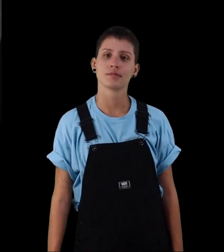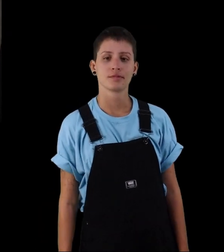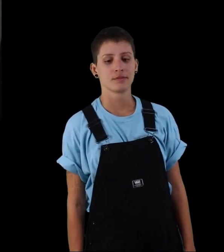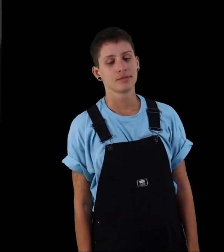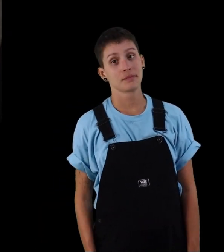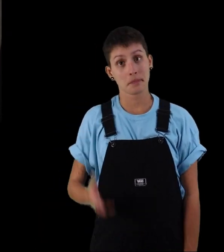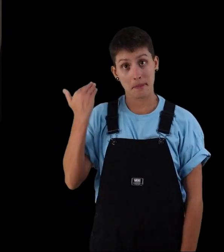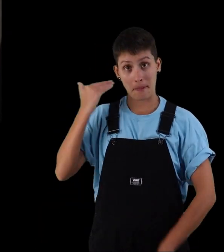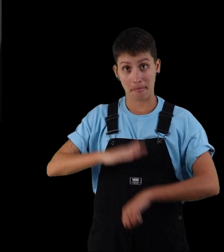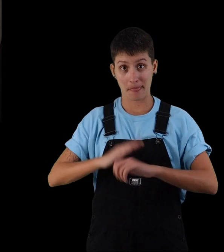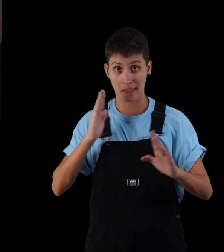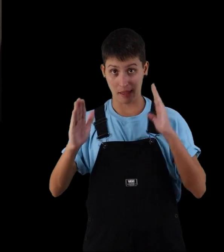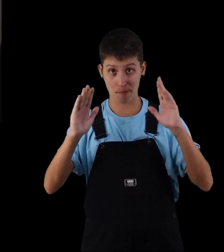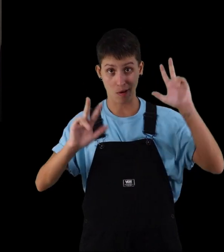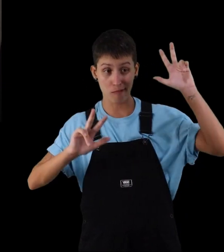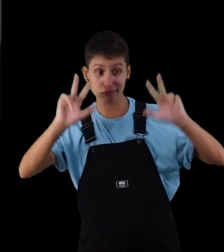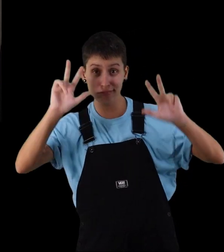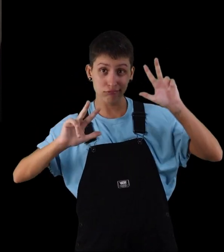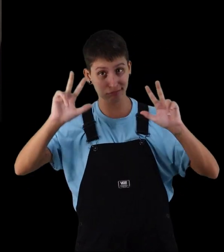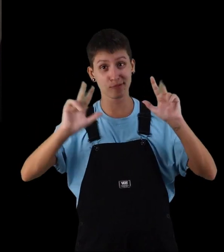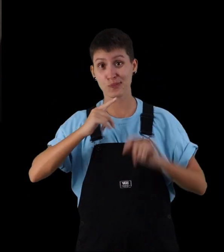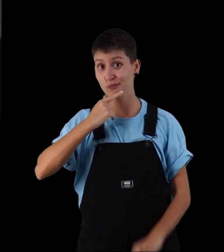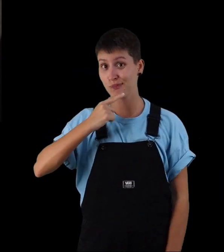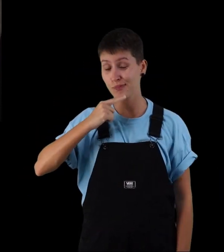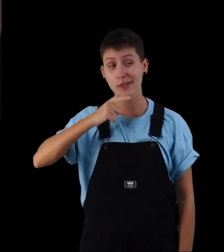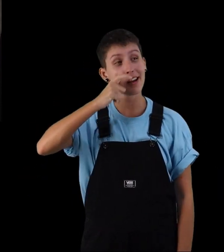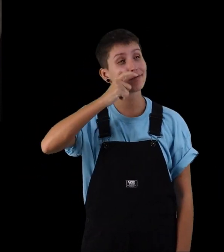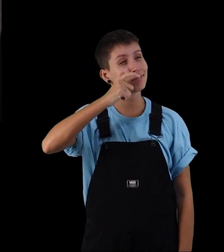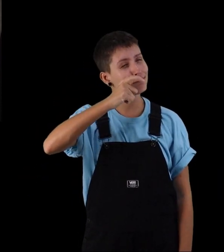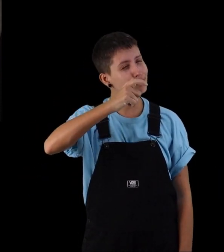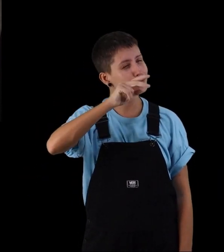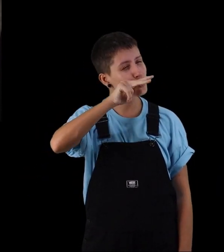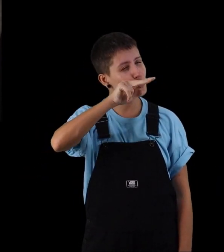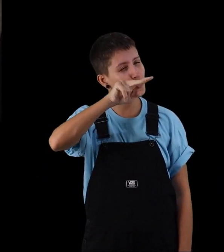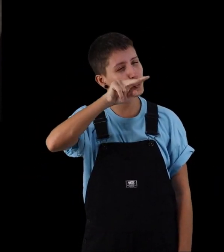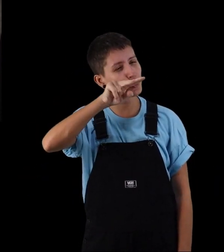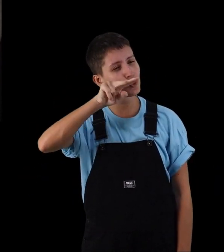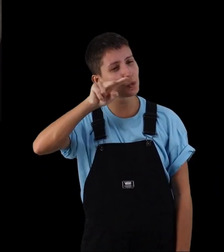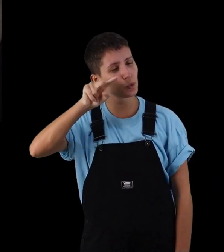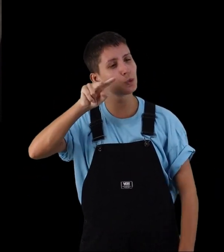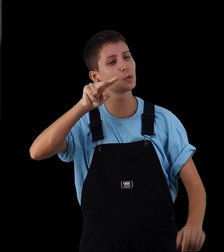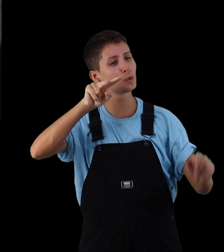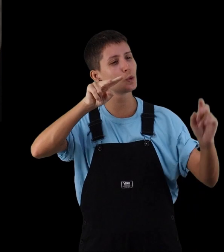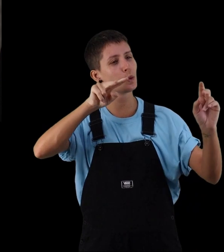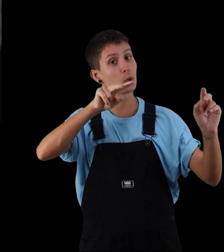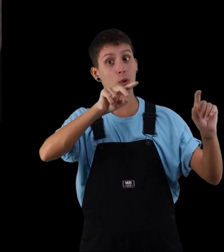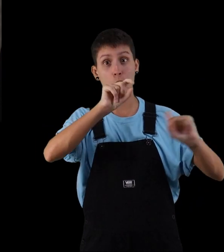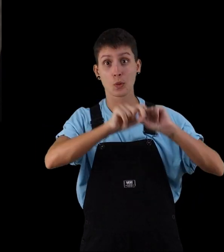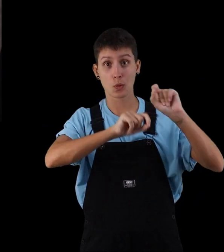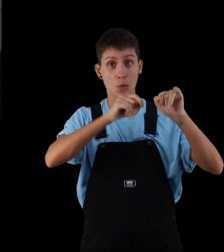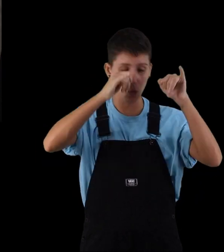Na época da Folia de Reis, o menino Edino assistia passar na frente de casa o cortejo do boi de